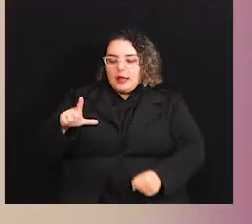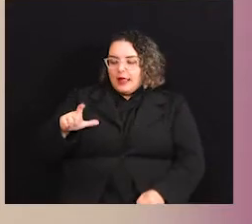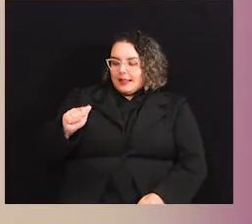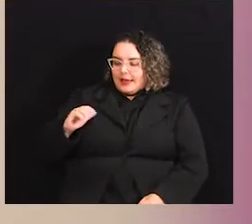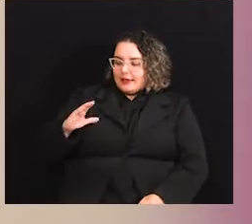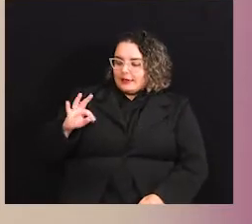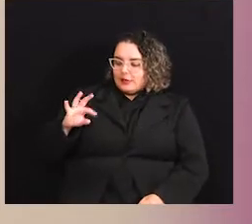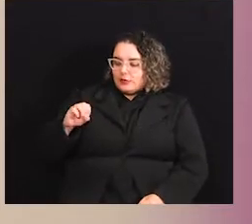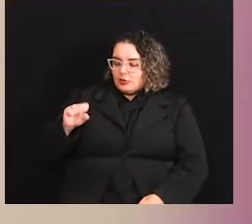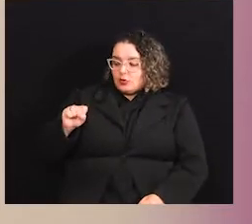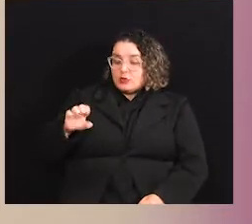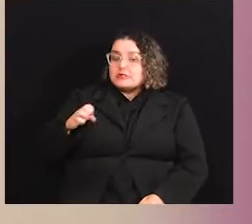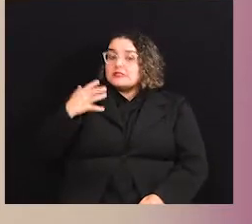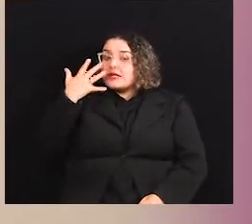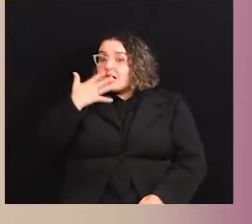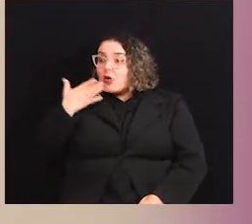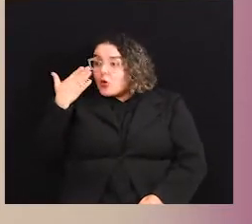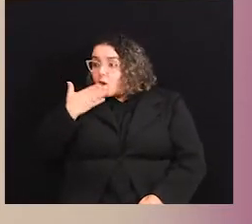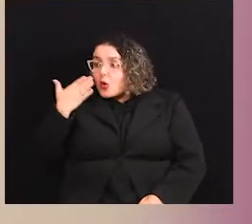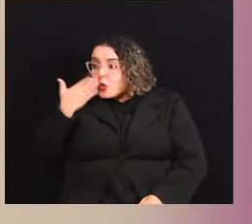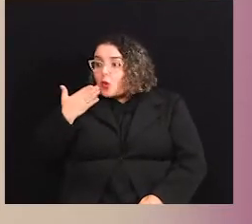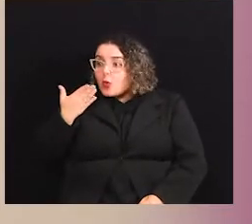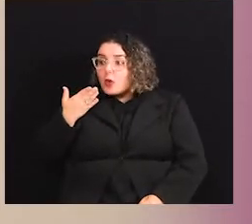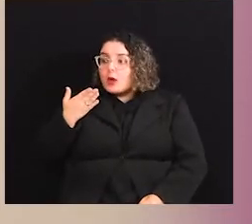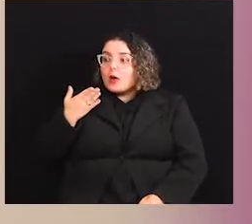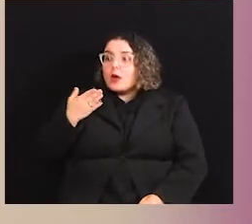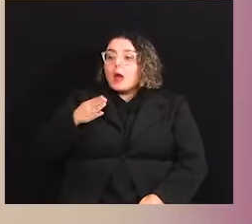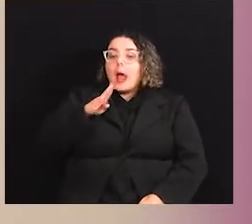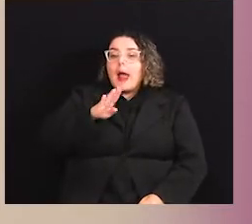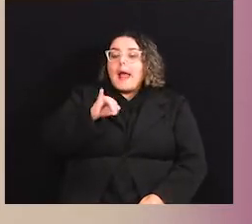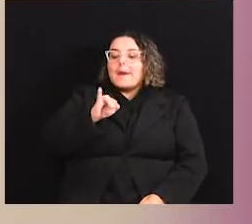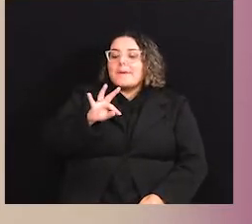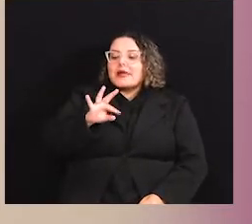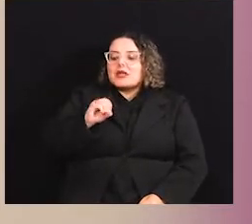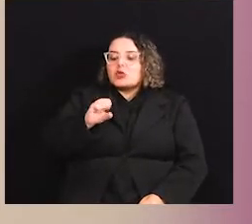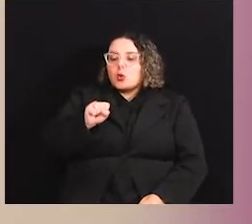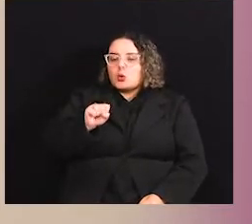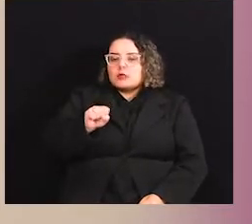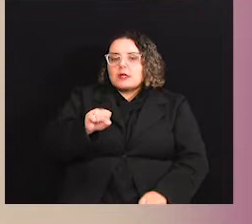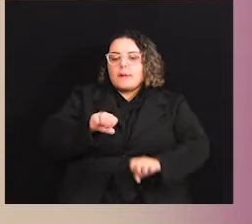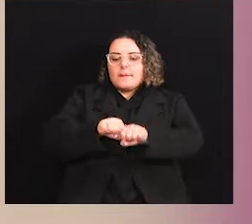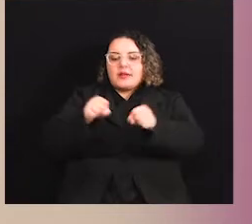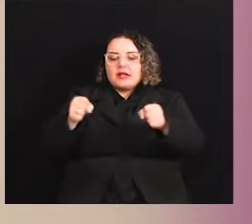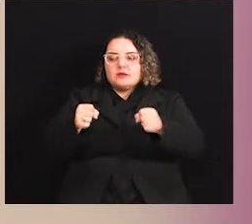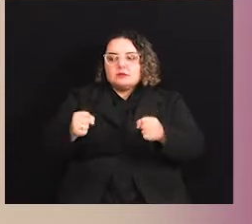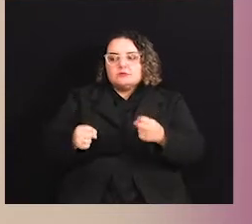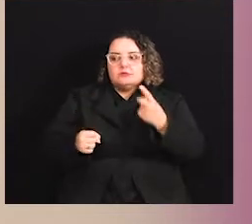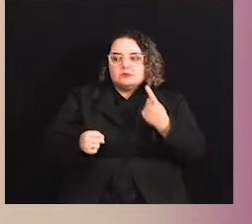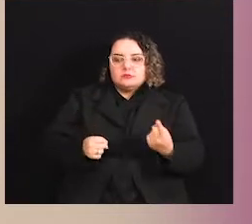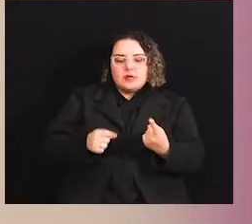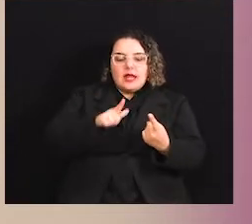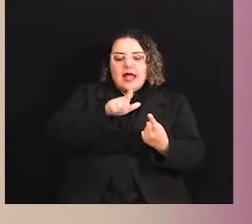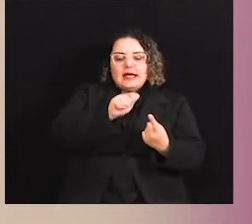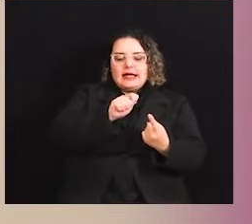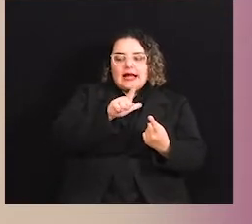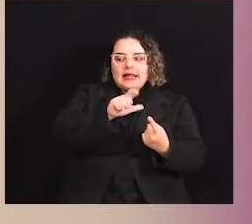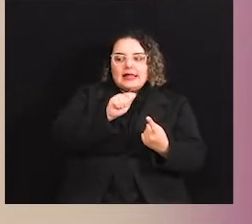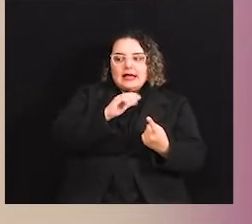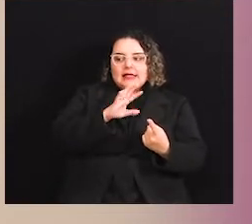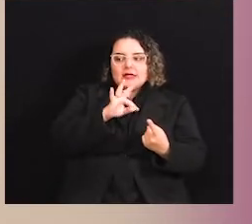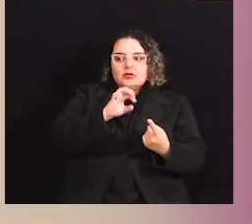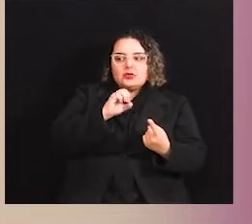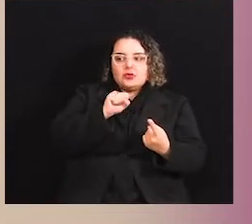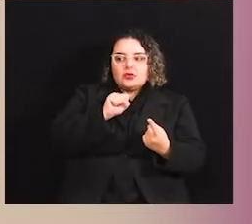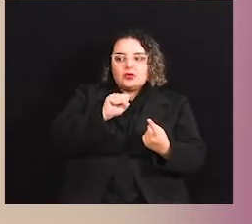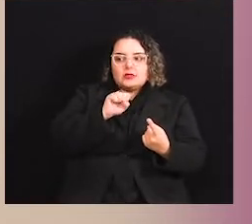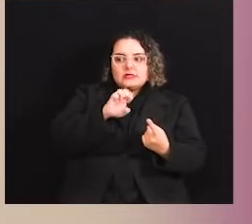açúcar que se transforma em glicose a partir de 2 quebras dessa molécula. Ela forma galactose na primeira quebra, depois da